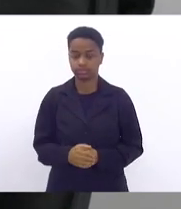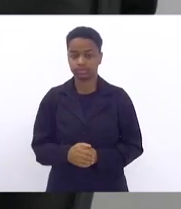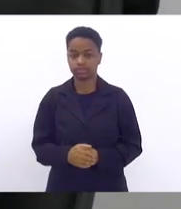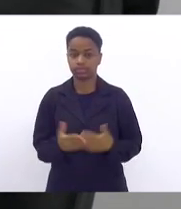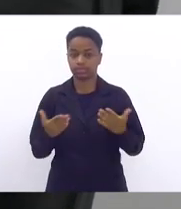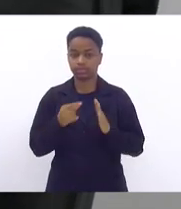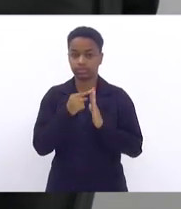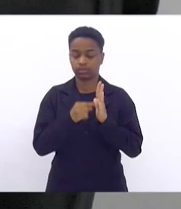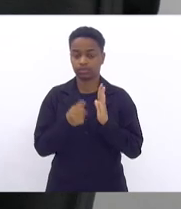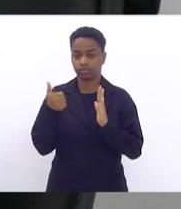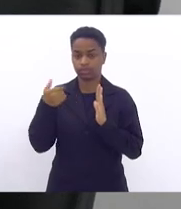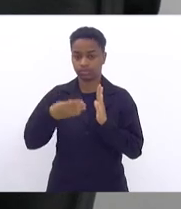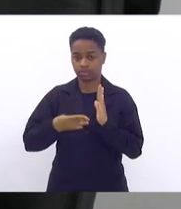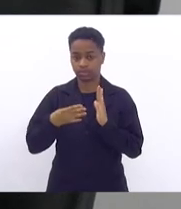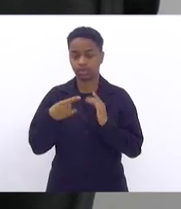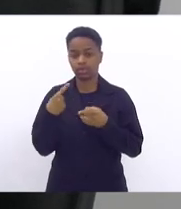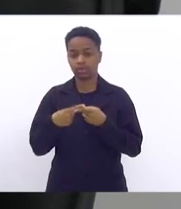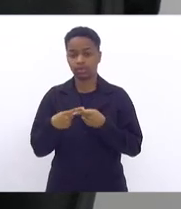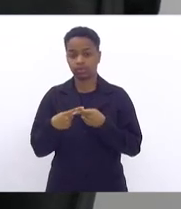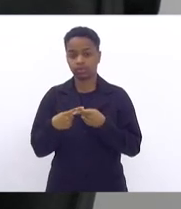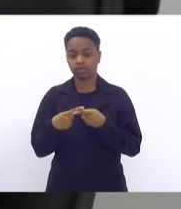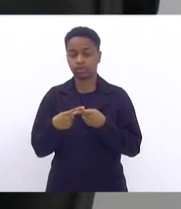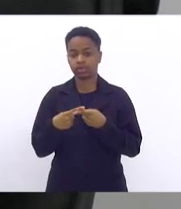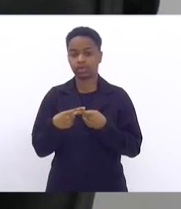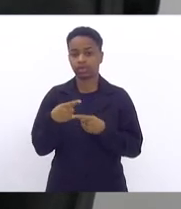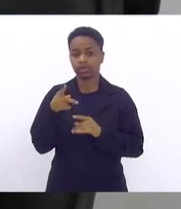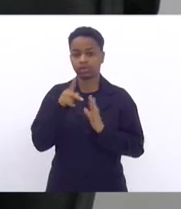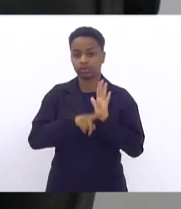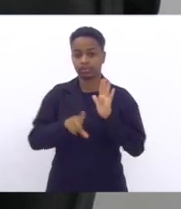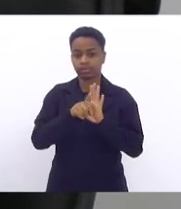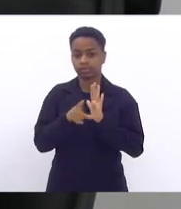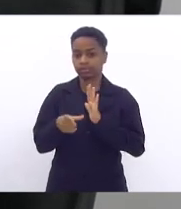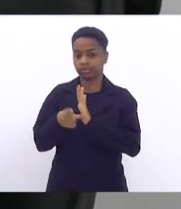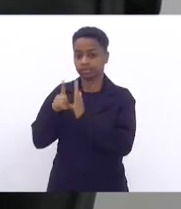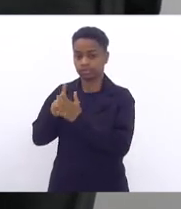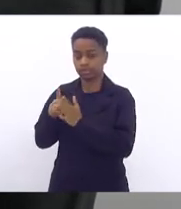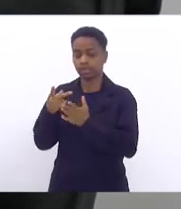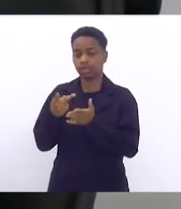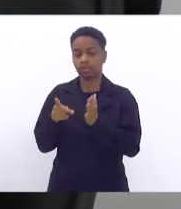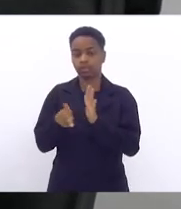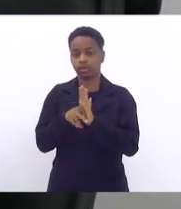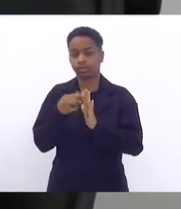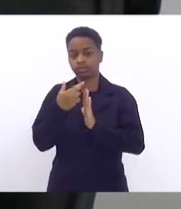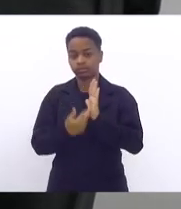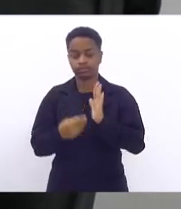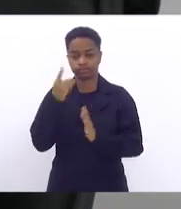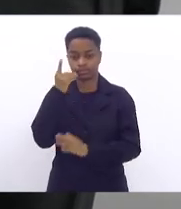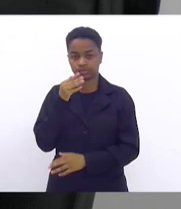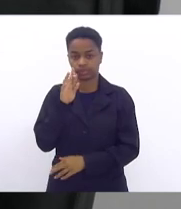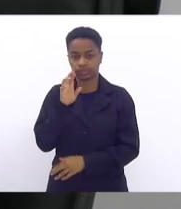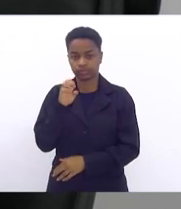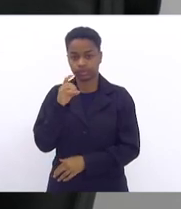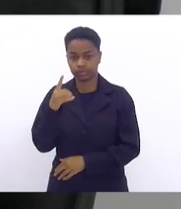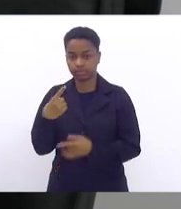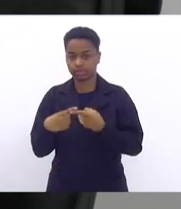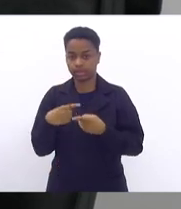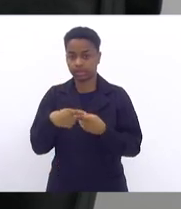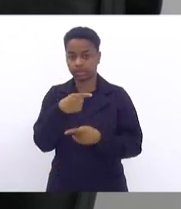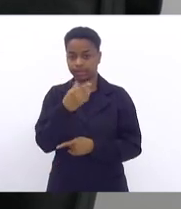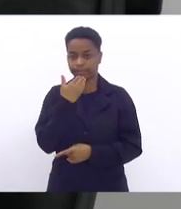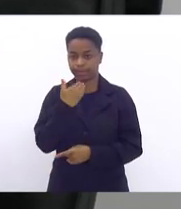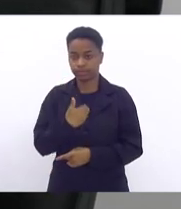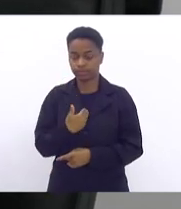direto ao 14 da pauta, já visto que os projetos anteriores são de relatoria do deputado Fred Pacheco e pediu para que